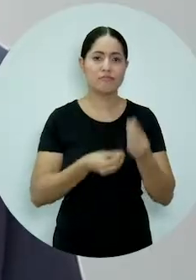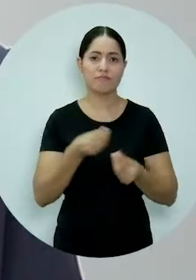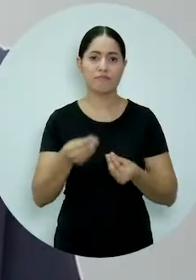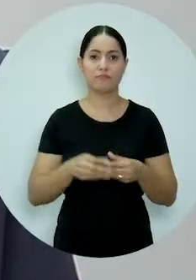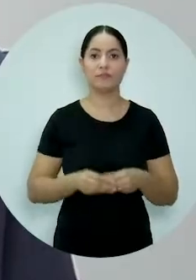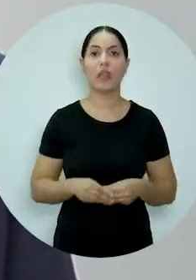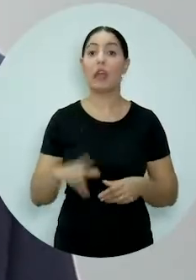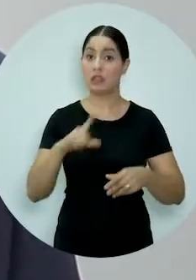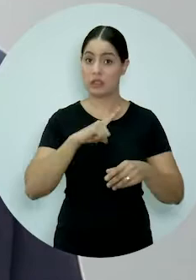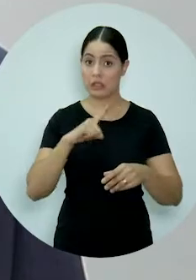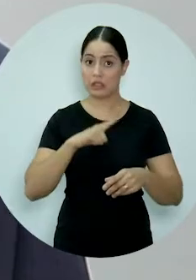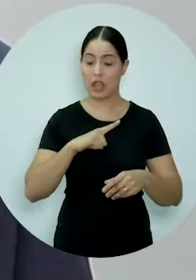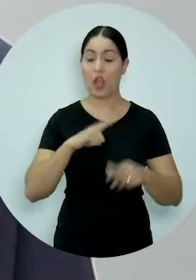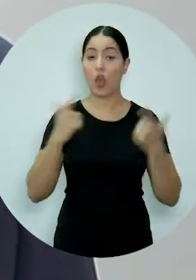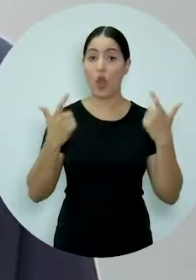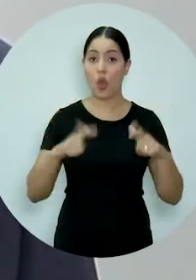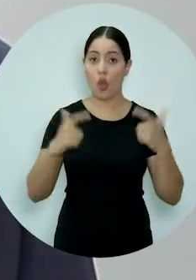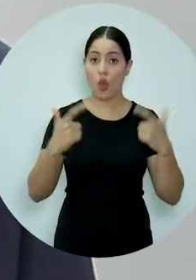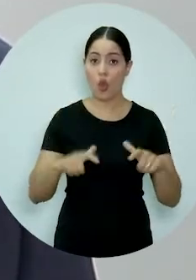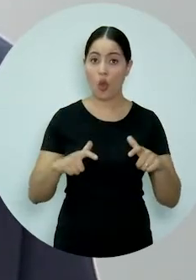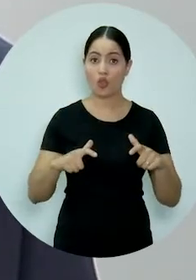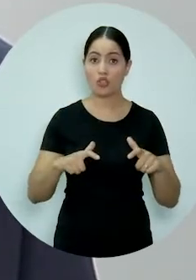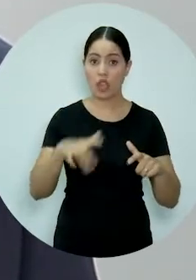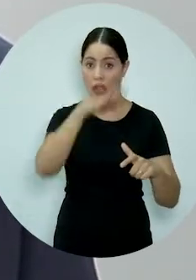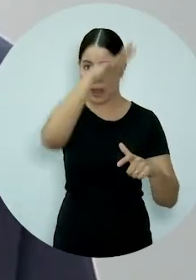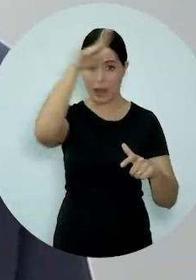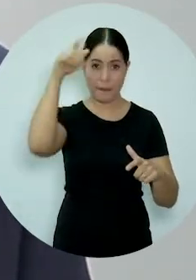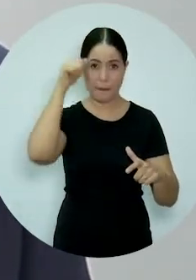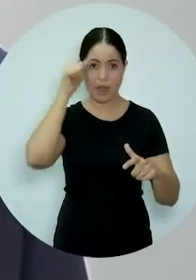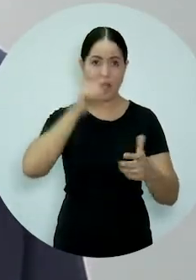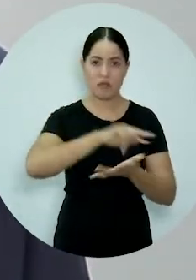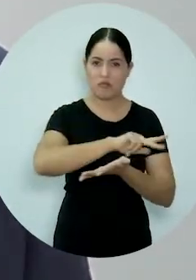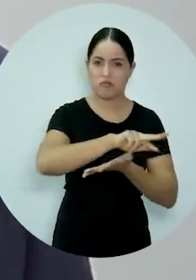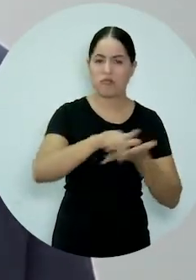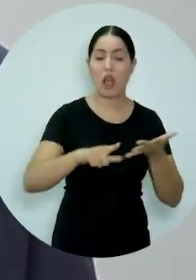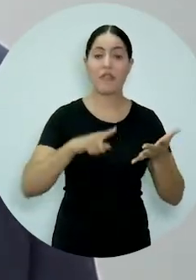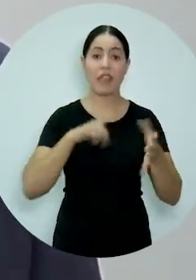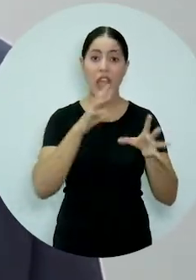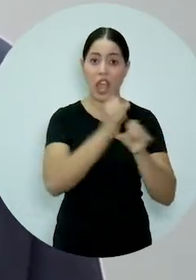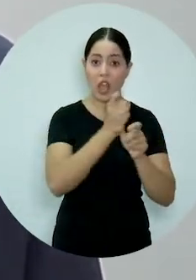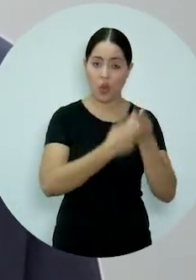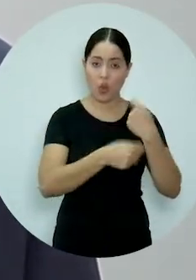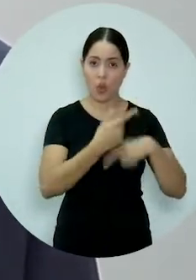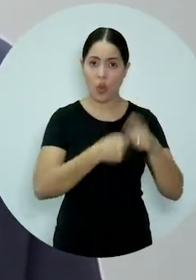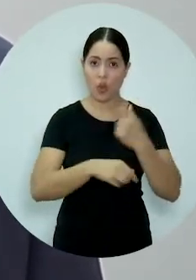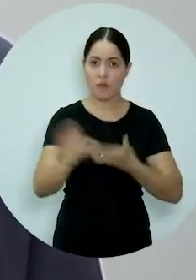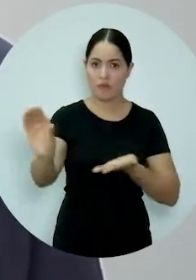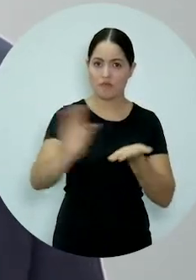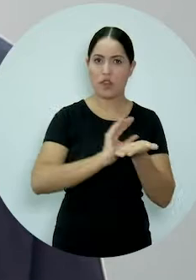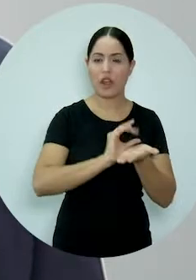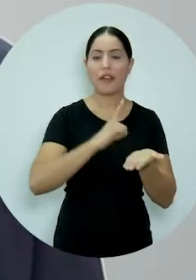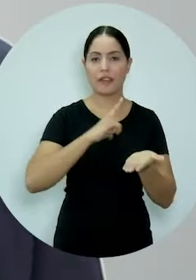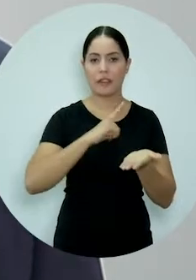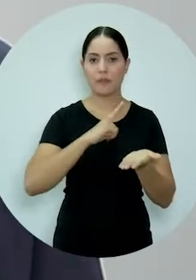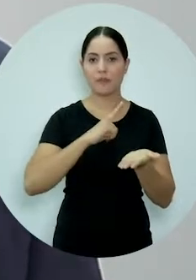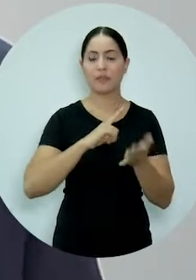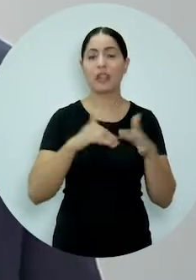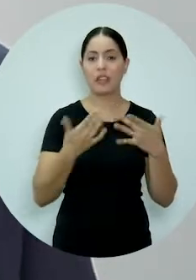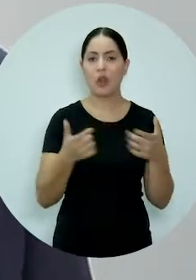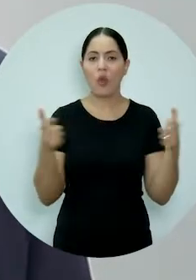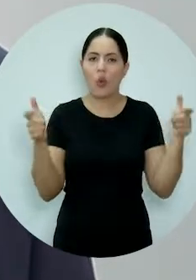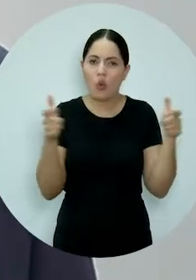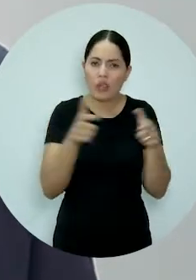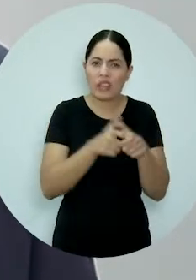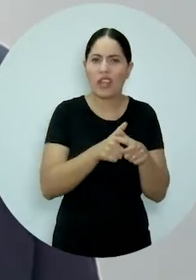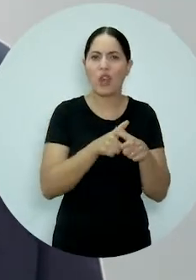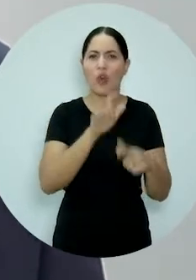modelo econômico de desenvolvimento, que é a Zona Franca de Manaus, que concentrou muito a economia do estado na nossa capital, fazendo com que o